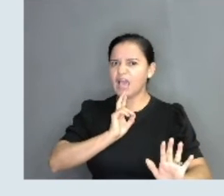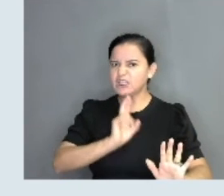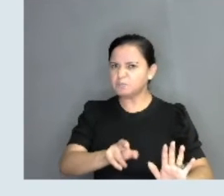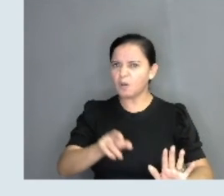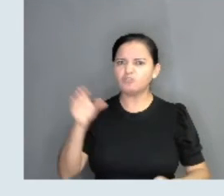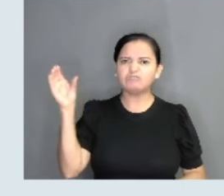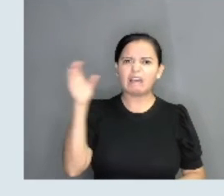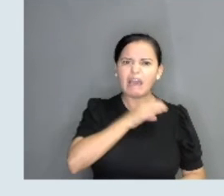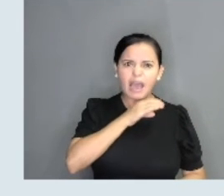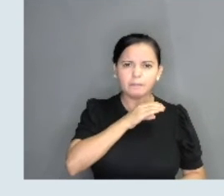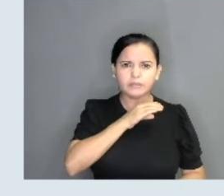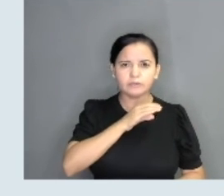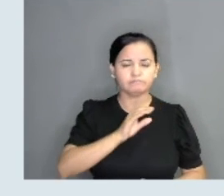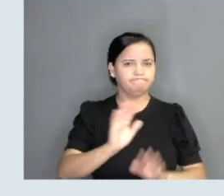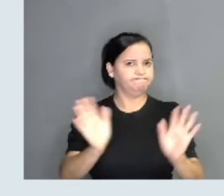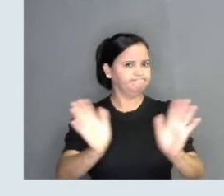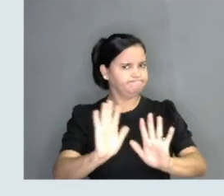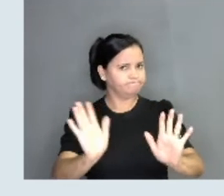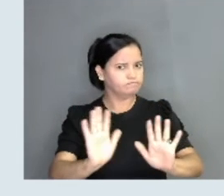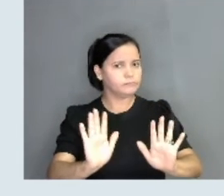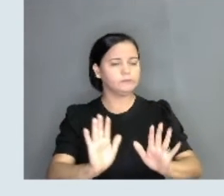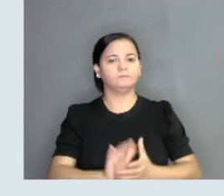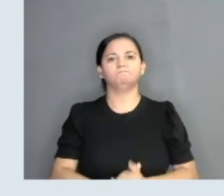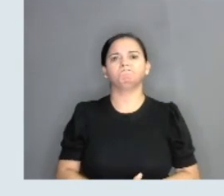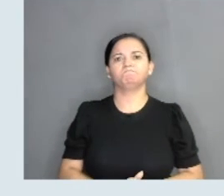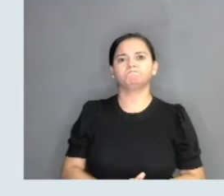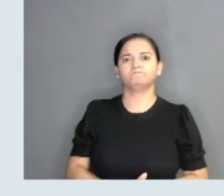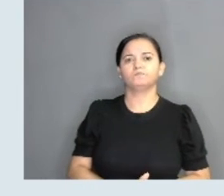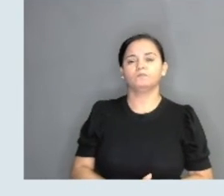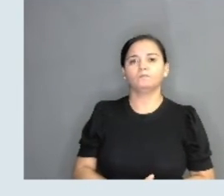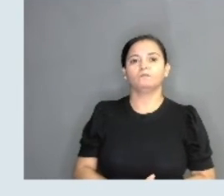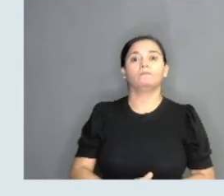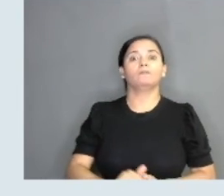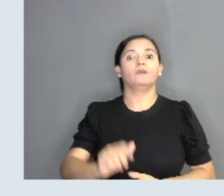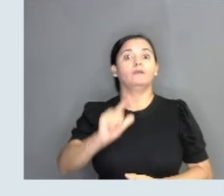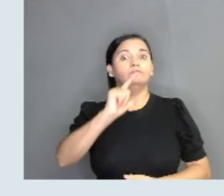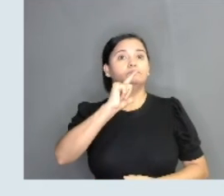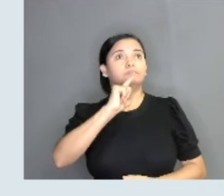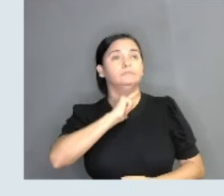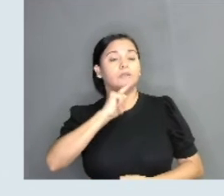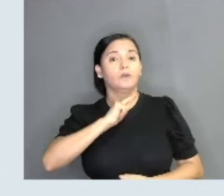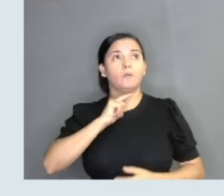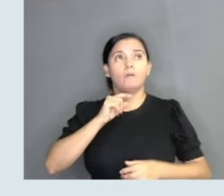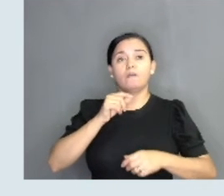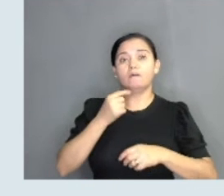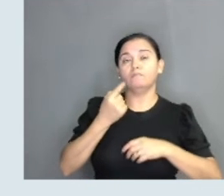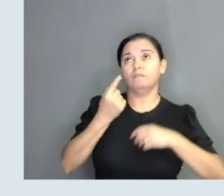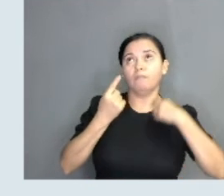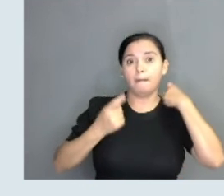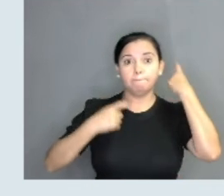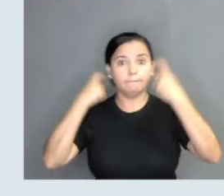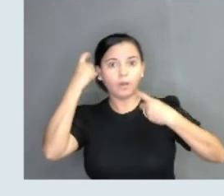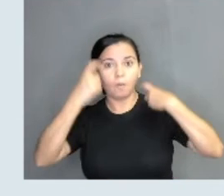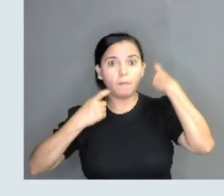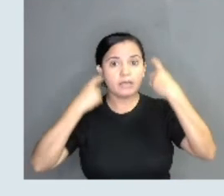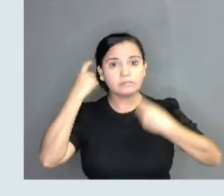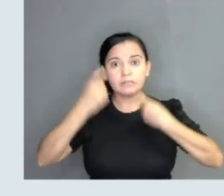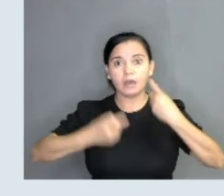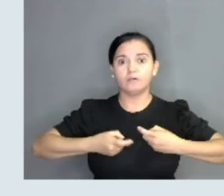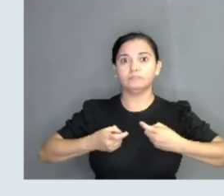prontas, acabadas, tá? Então, existiria uma preocupação em promover